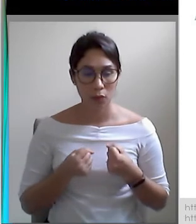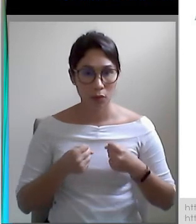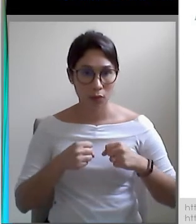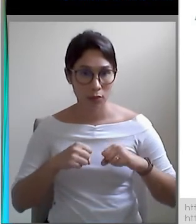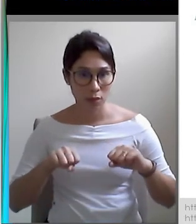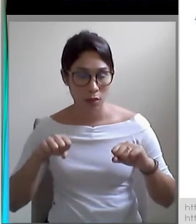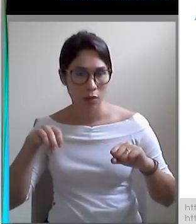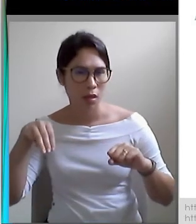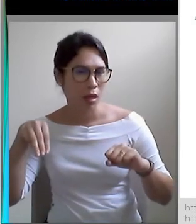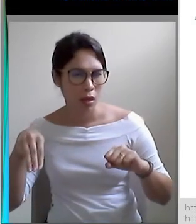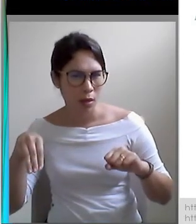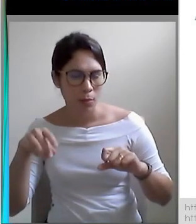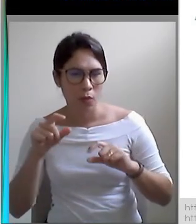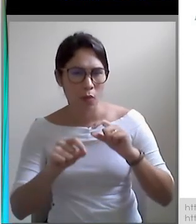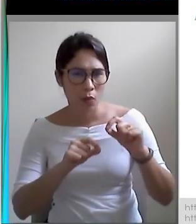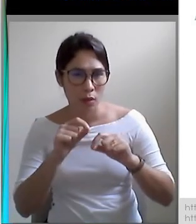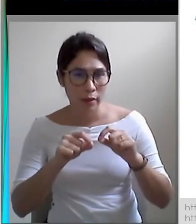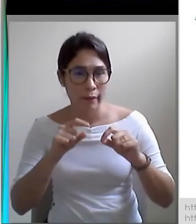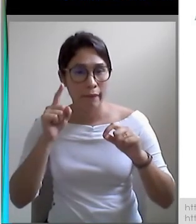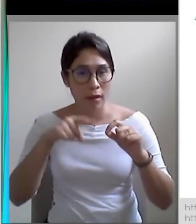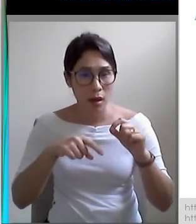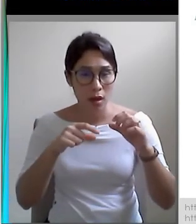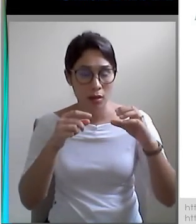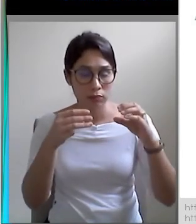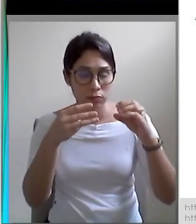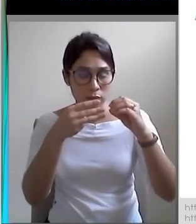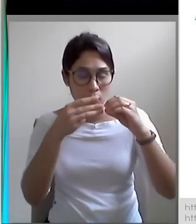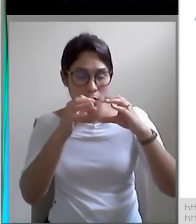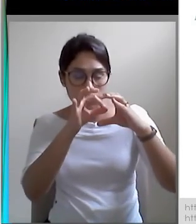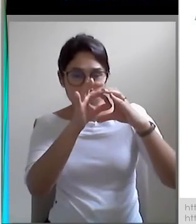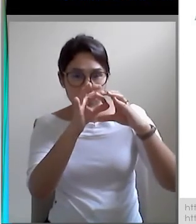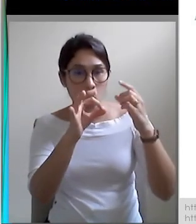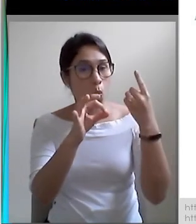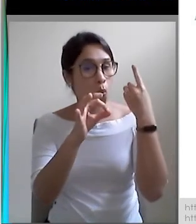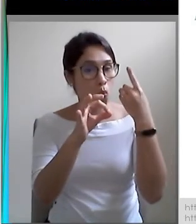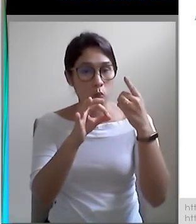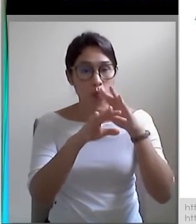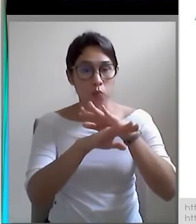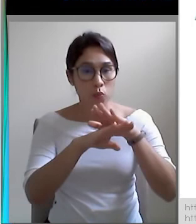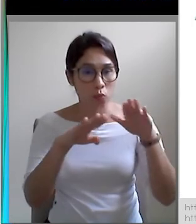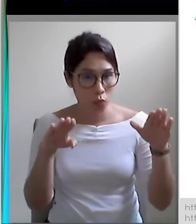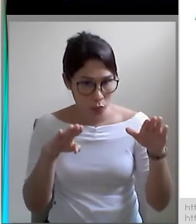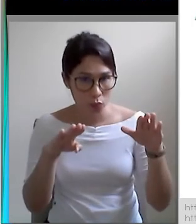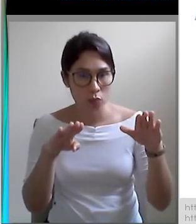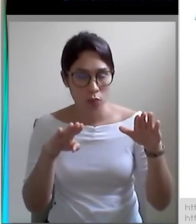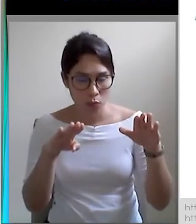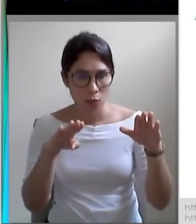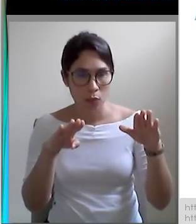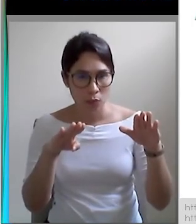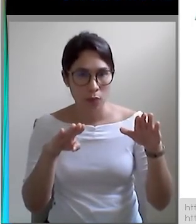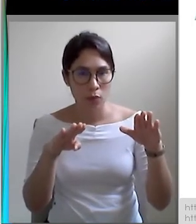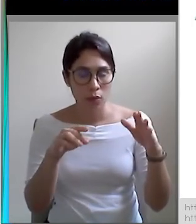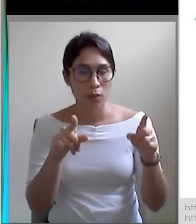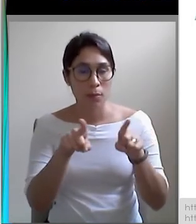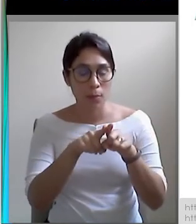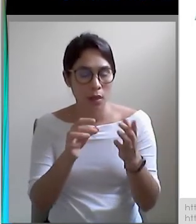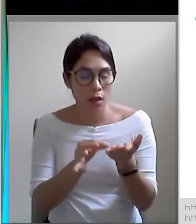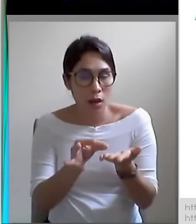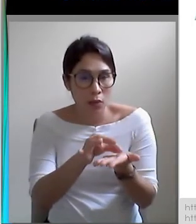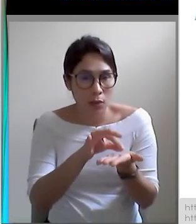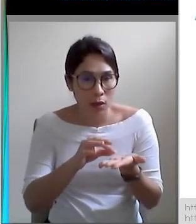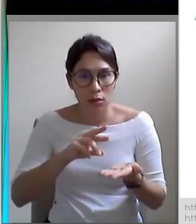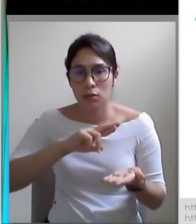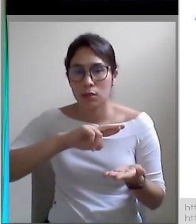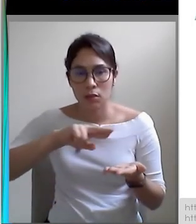Monócitos são células mononucleares, fagocíticas e agranulares, presentes no sangue. Quando migram para